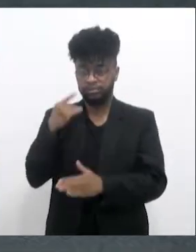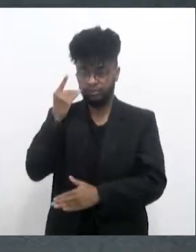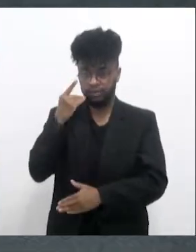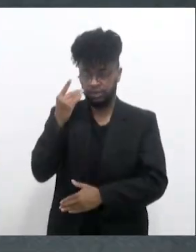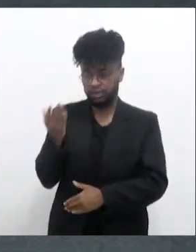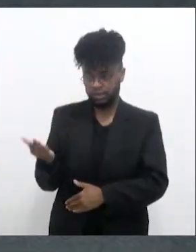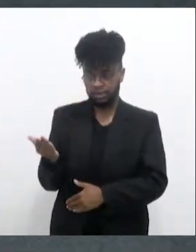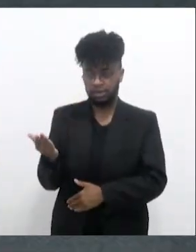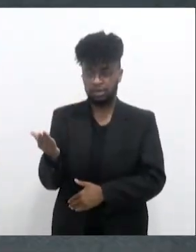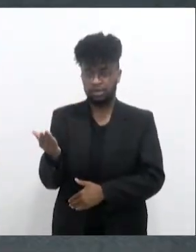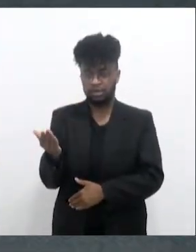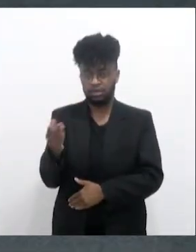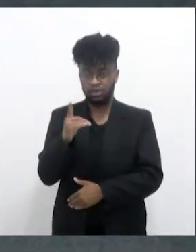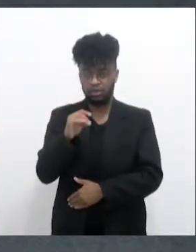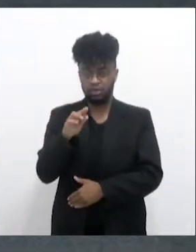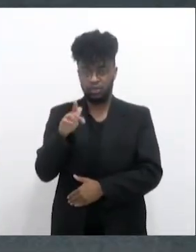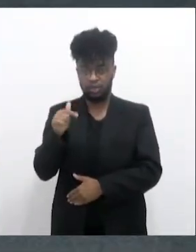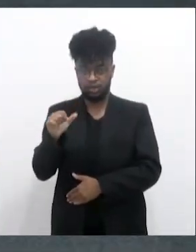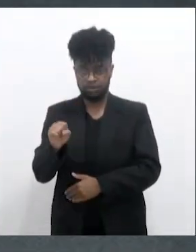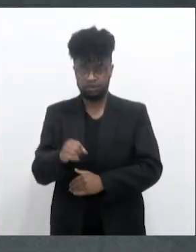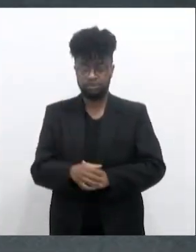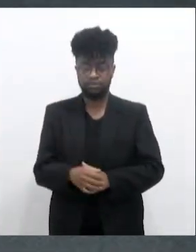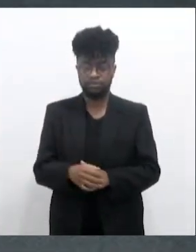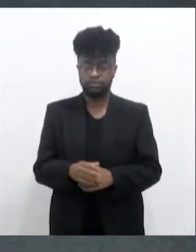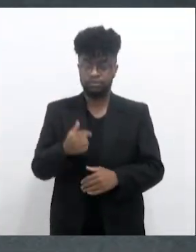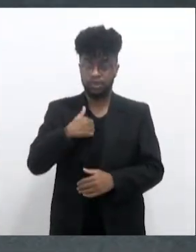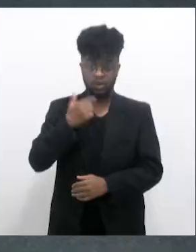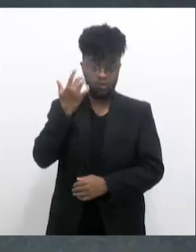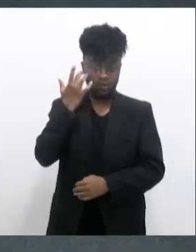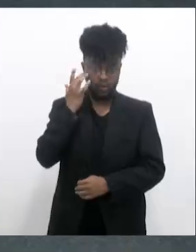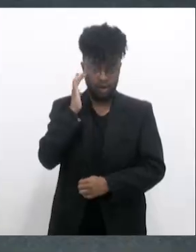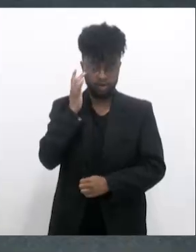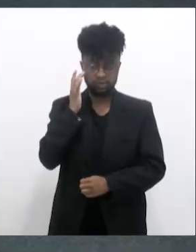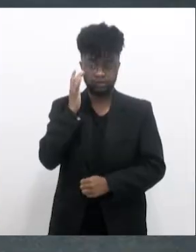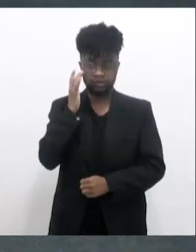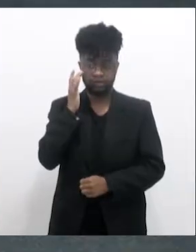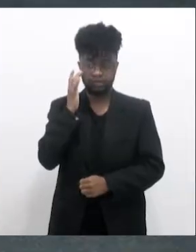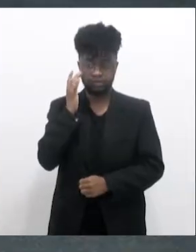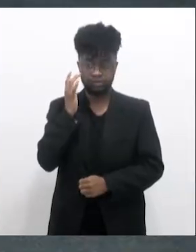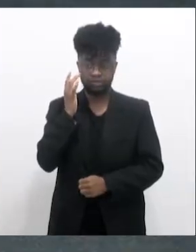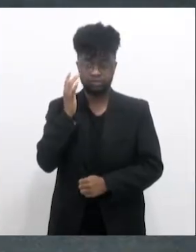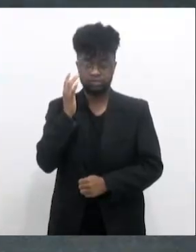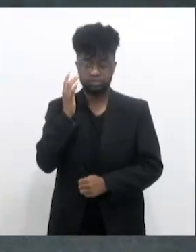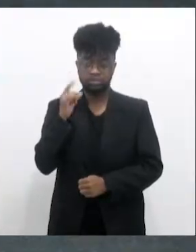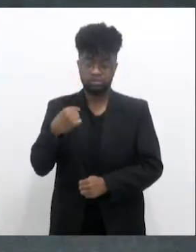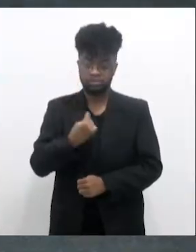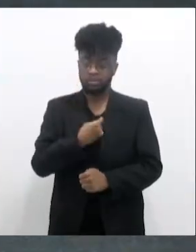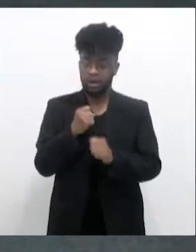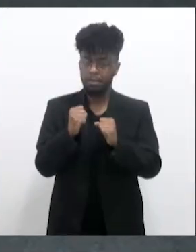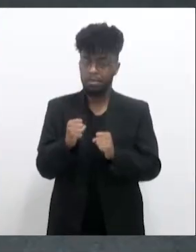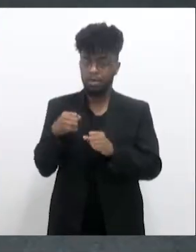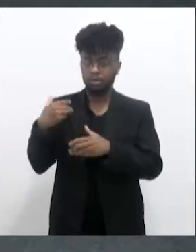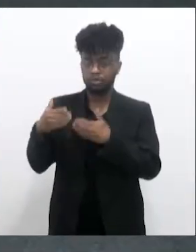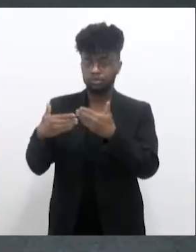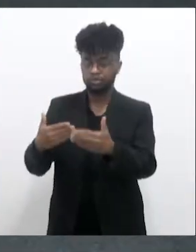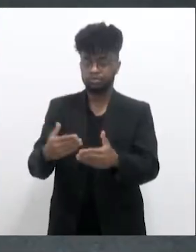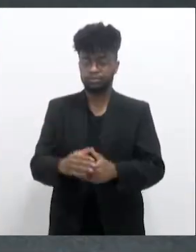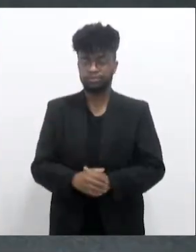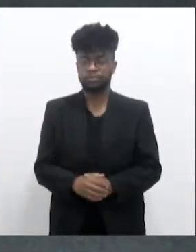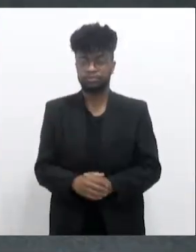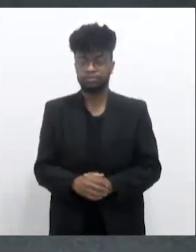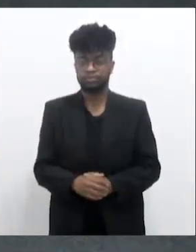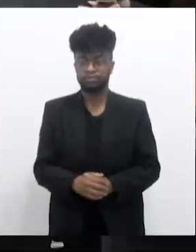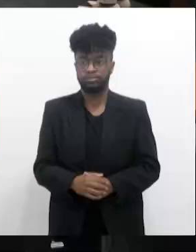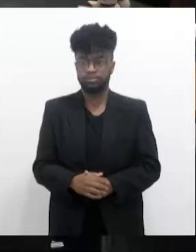deputado Douglas, eu acho que, deputado Delaroy, eu acho que a gente pode avançar nesse sentido.